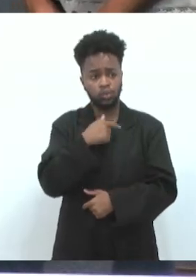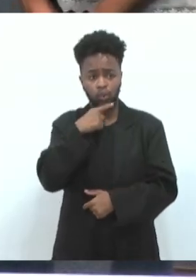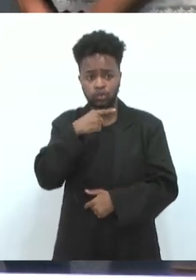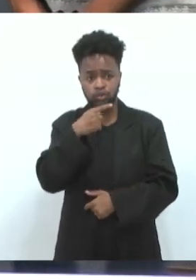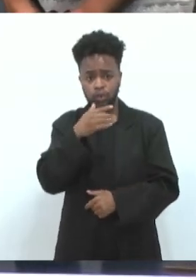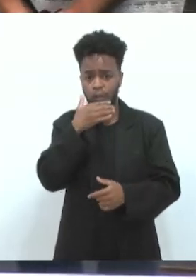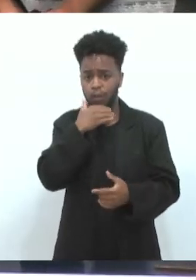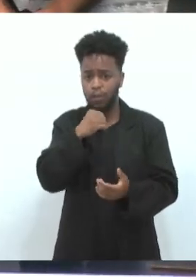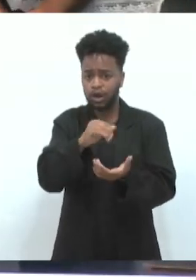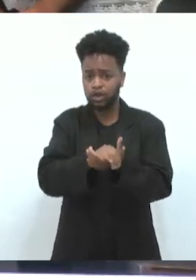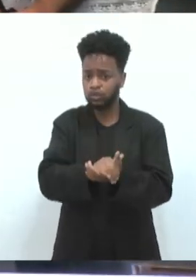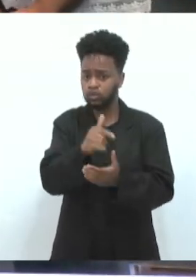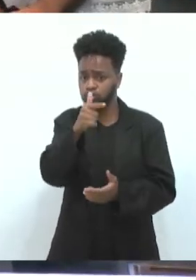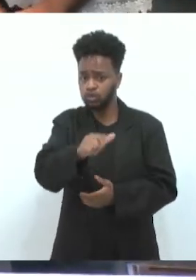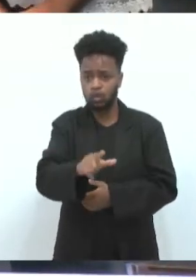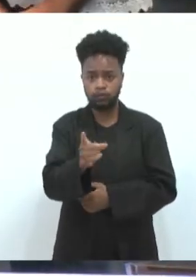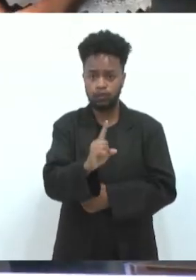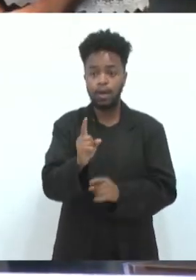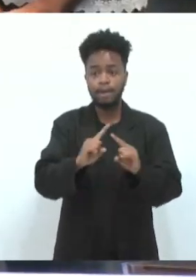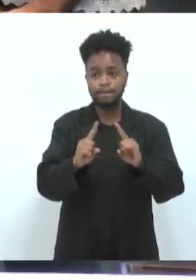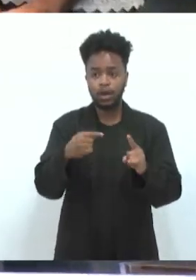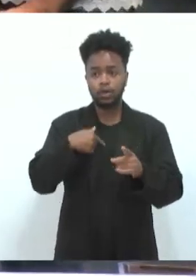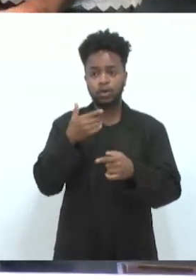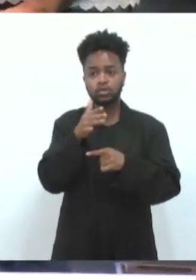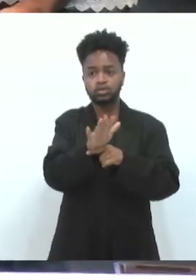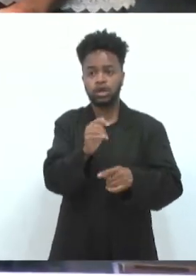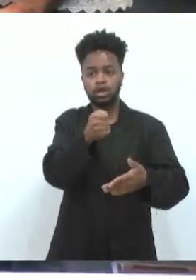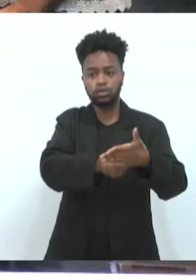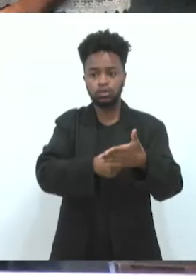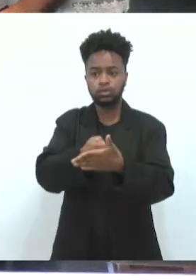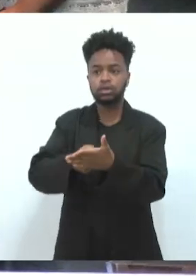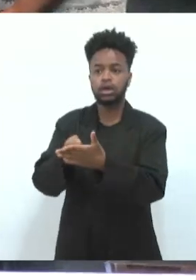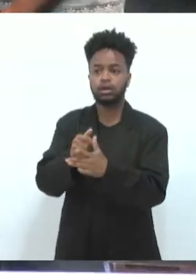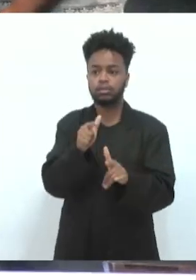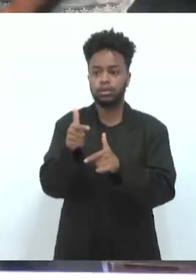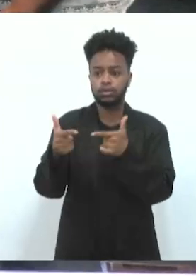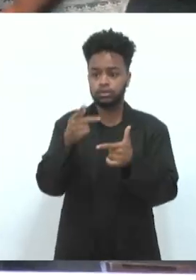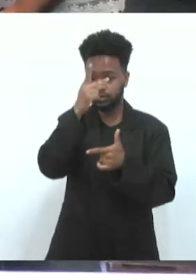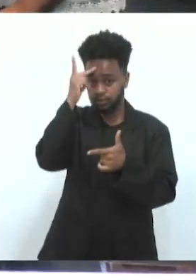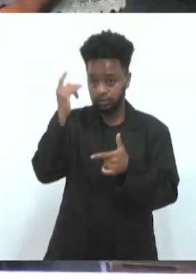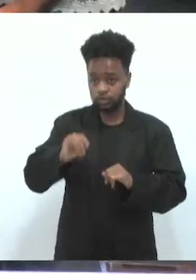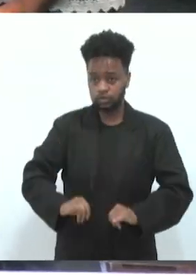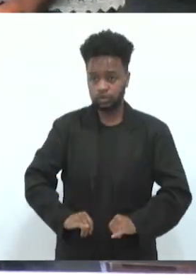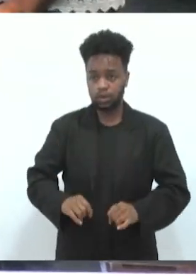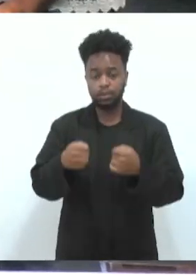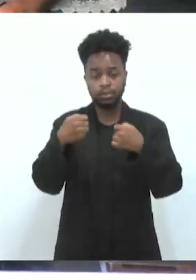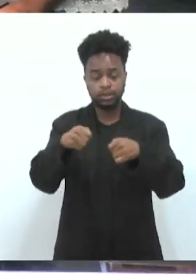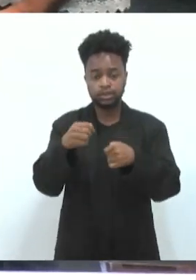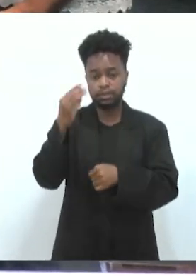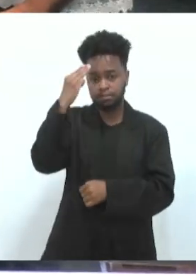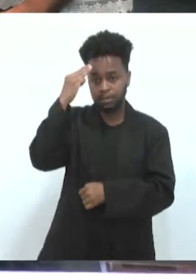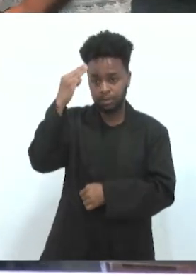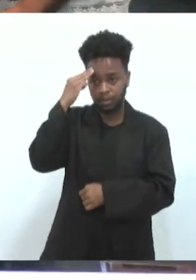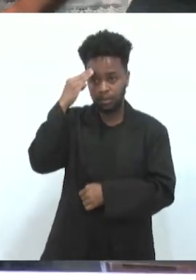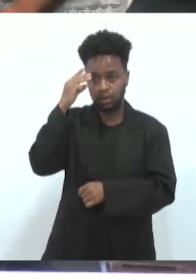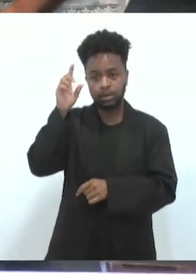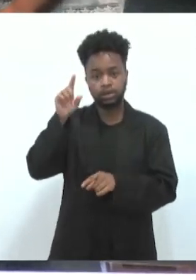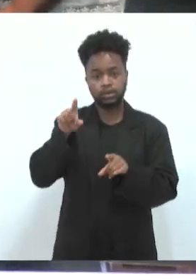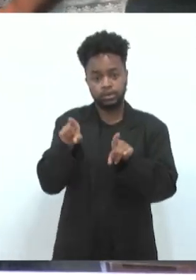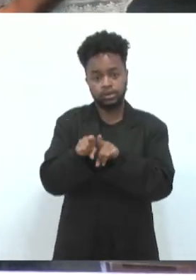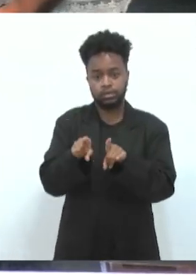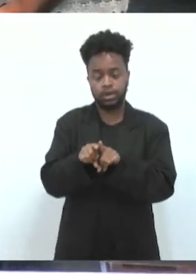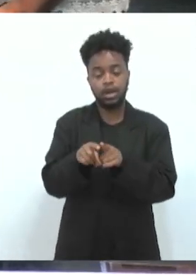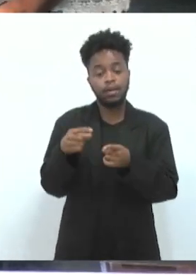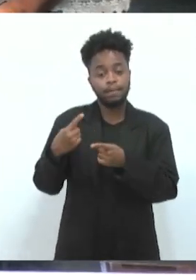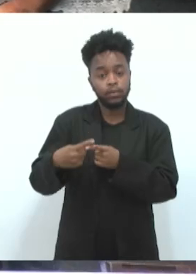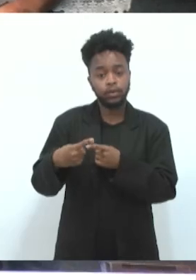mas eu vou ajudar a lutar pelos que sofrem, pelos que precisam da sua terra, da sua memória também estraçalhada, dos